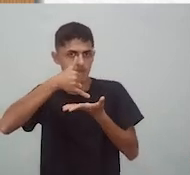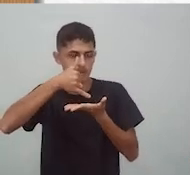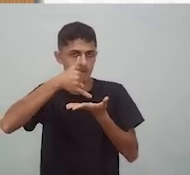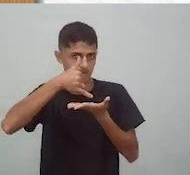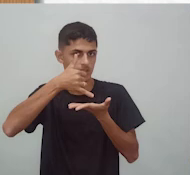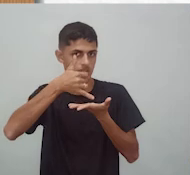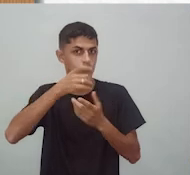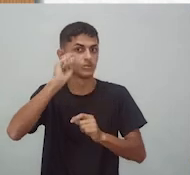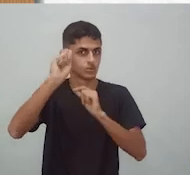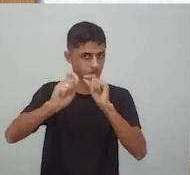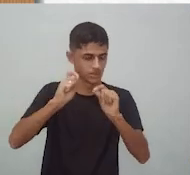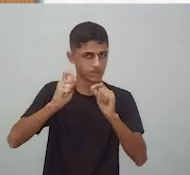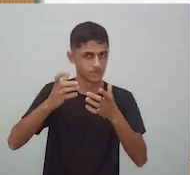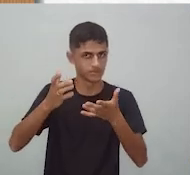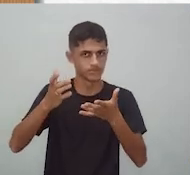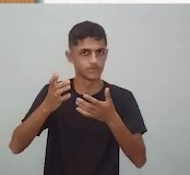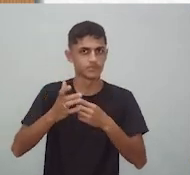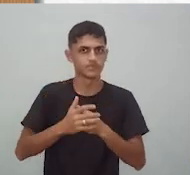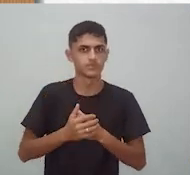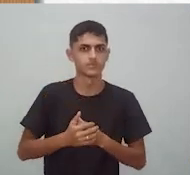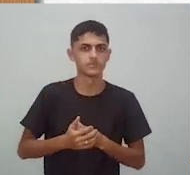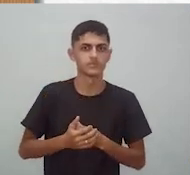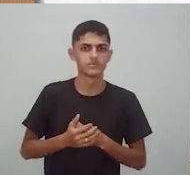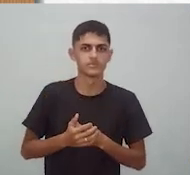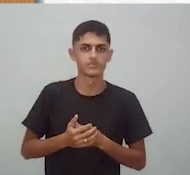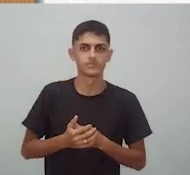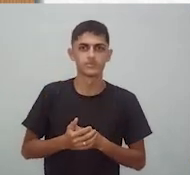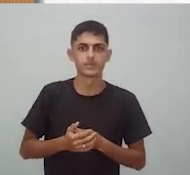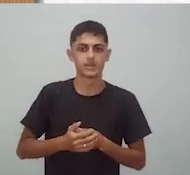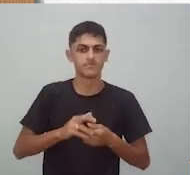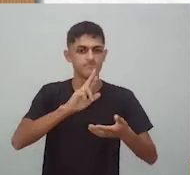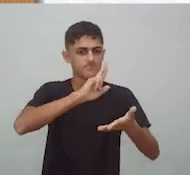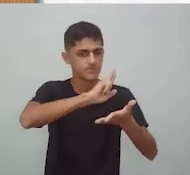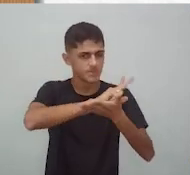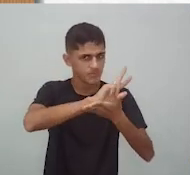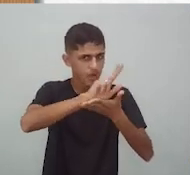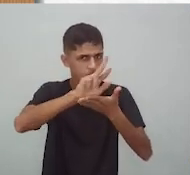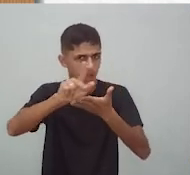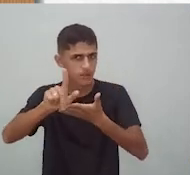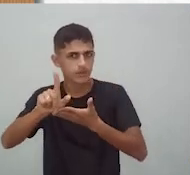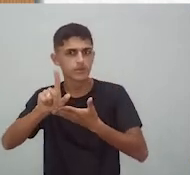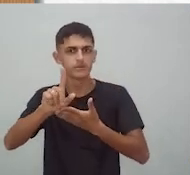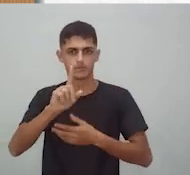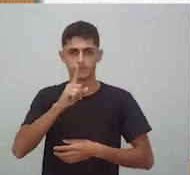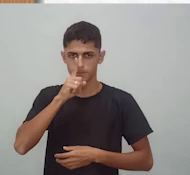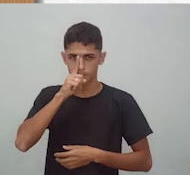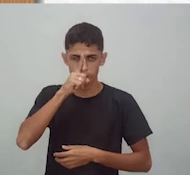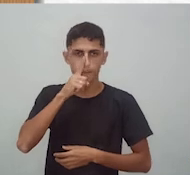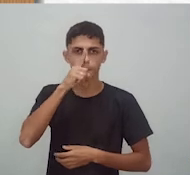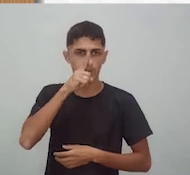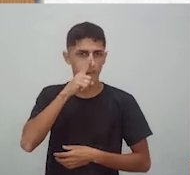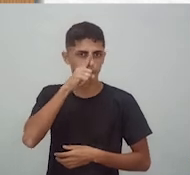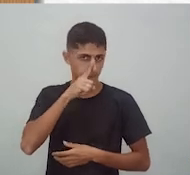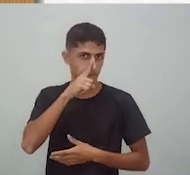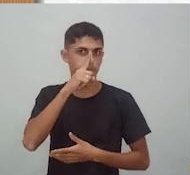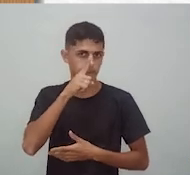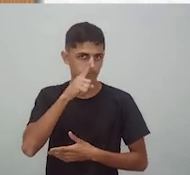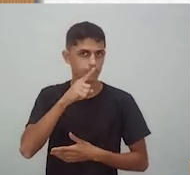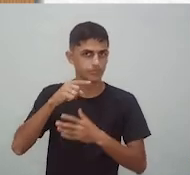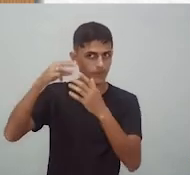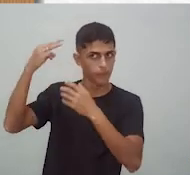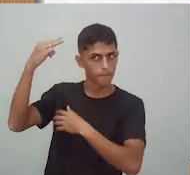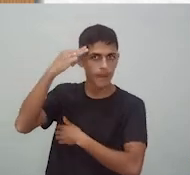podem estar diretamente ligadas a diversos problemas que podem serem causados à nossa saúde